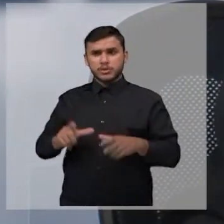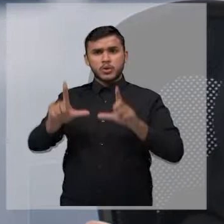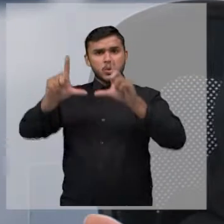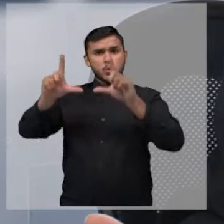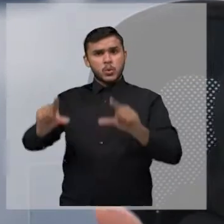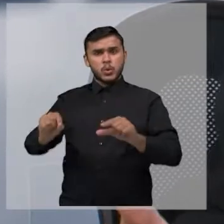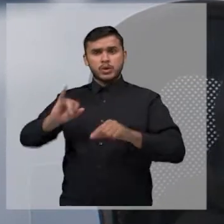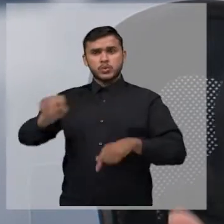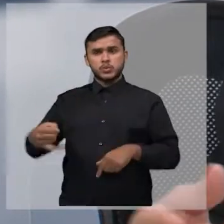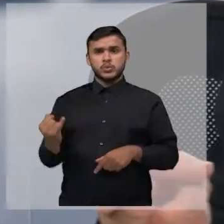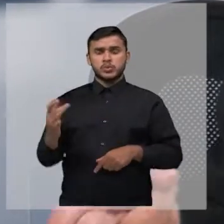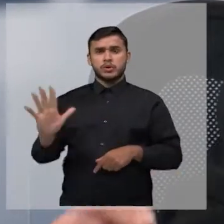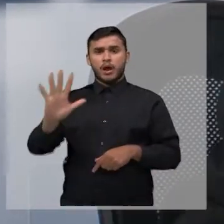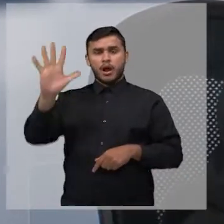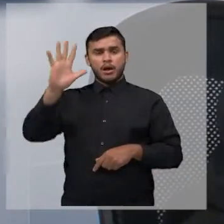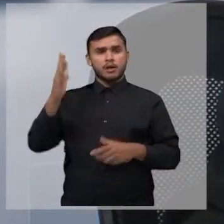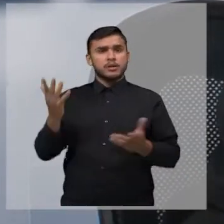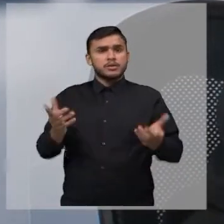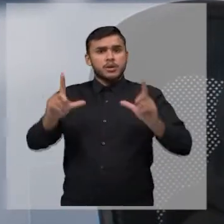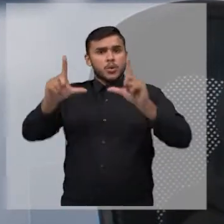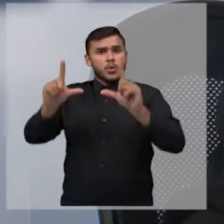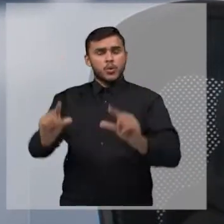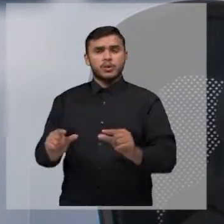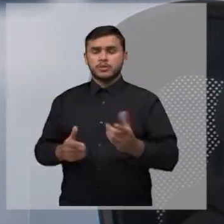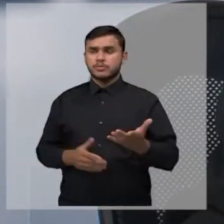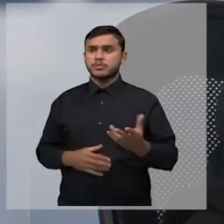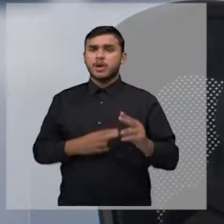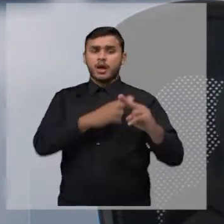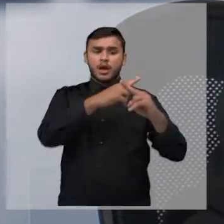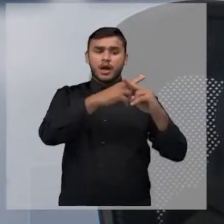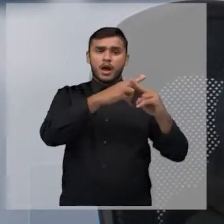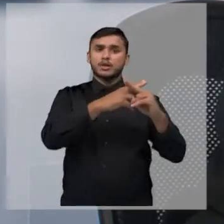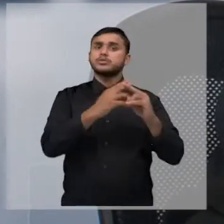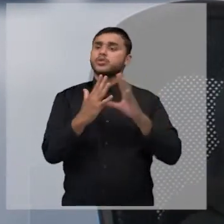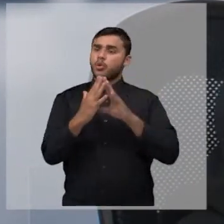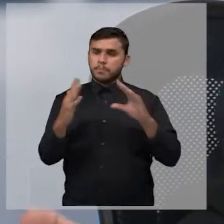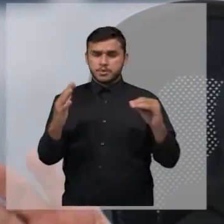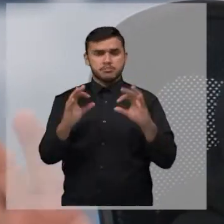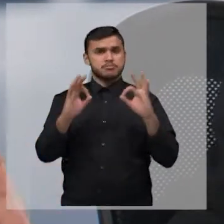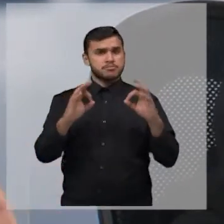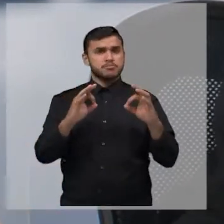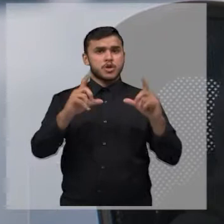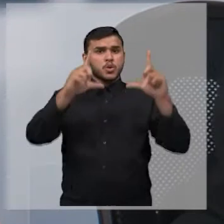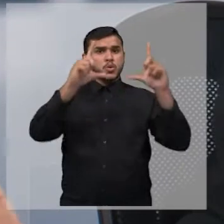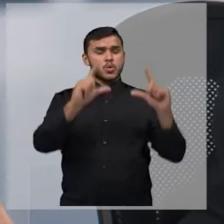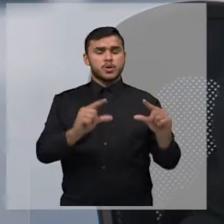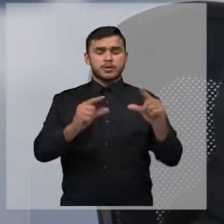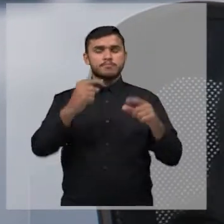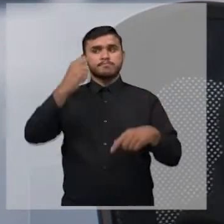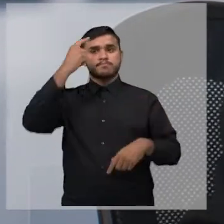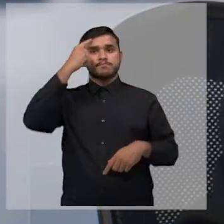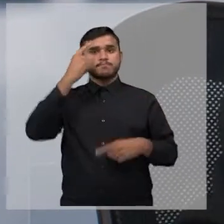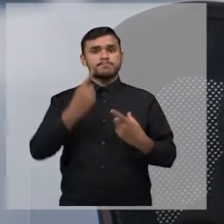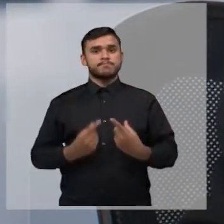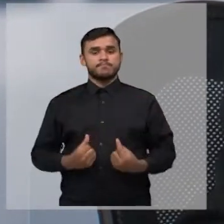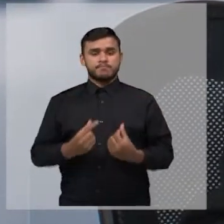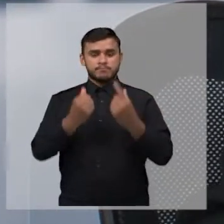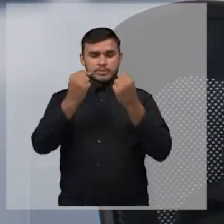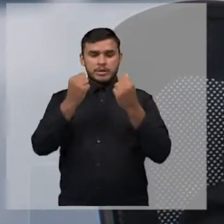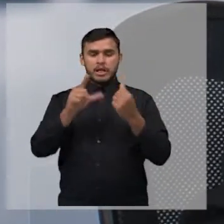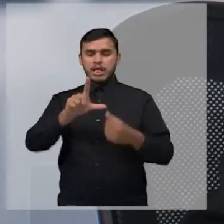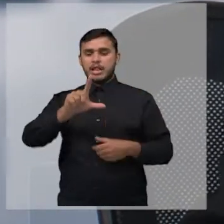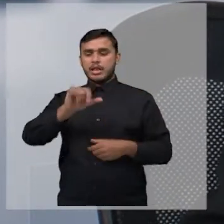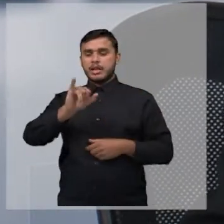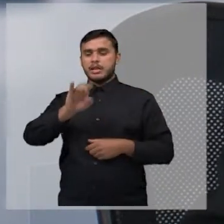Diminuísse os juros, que também seria logo depois seguida pela Caixa Econômica, ali o mercado financeiro notou que aquela história